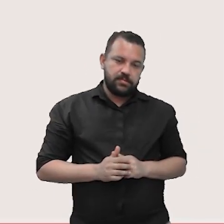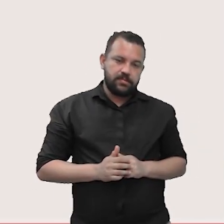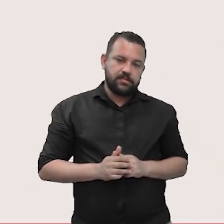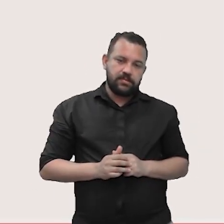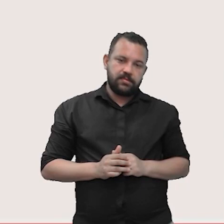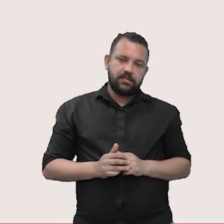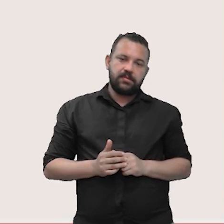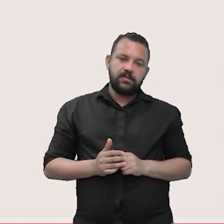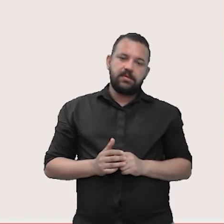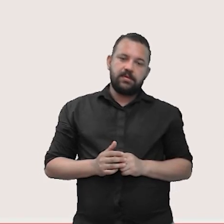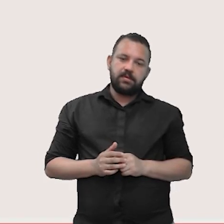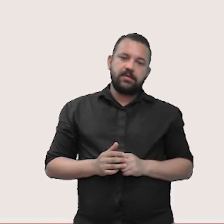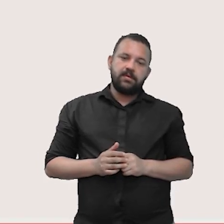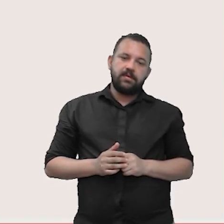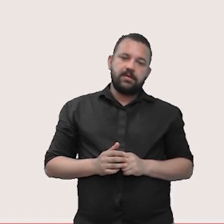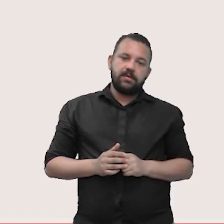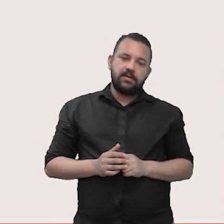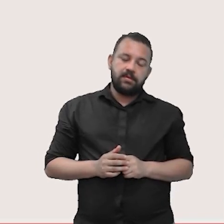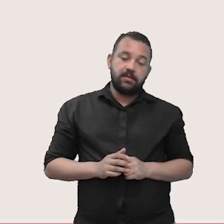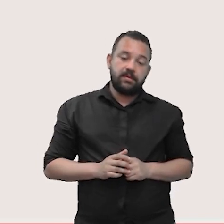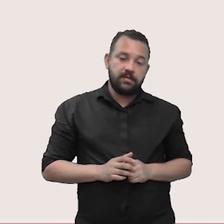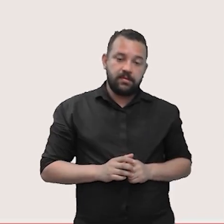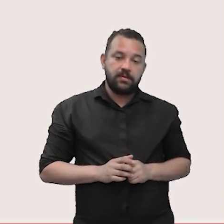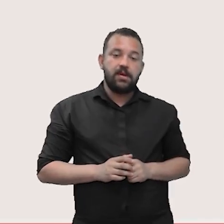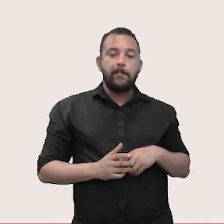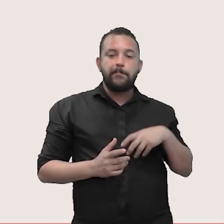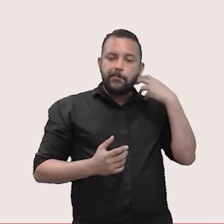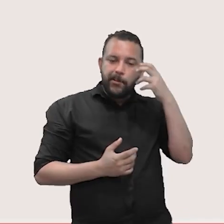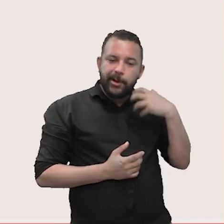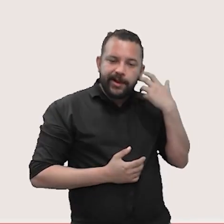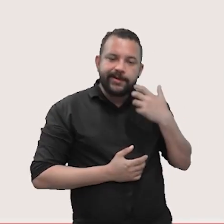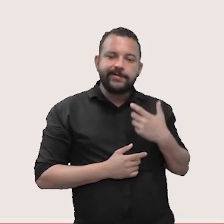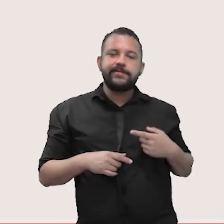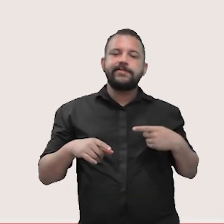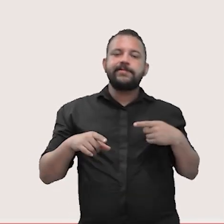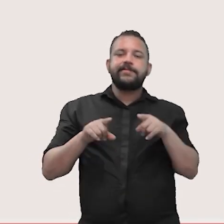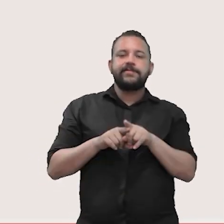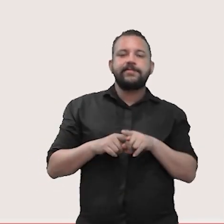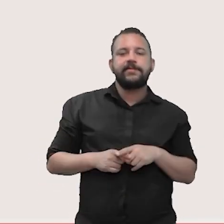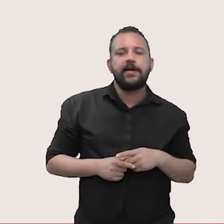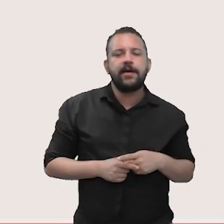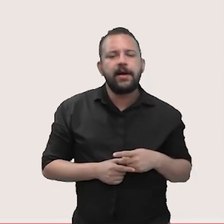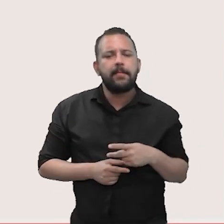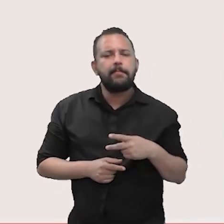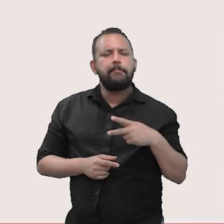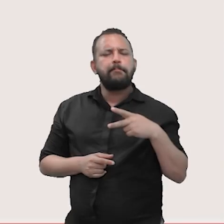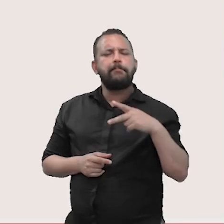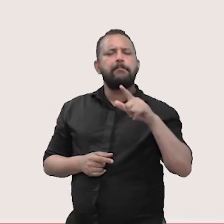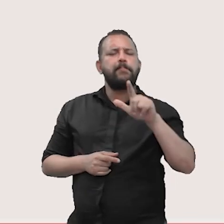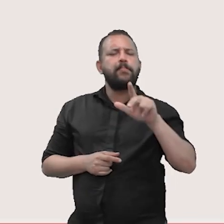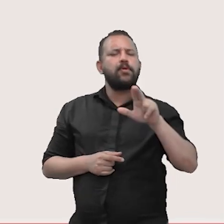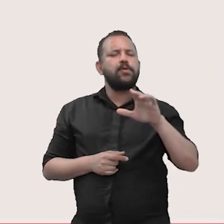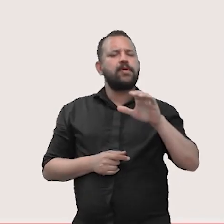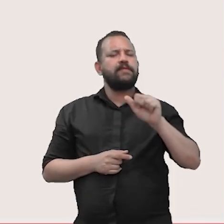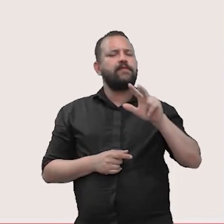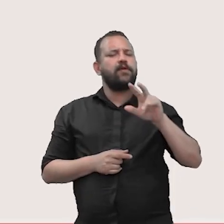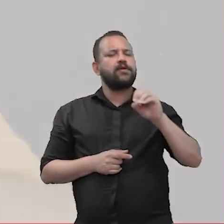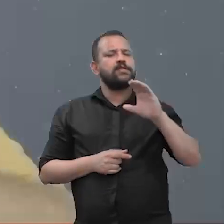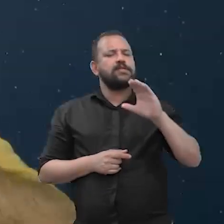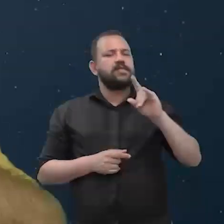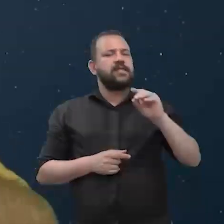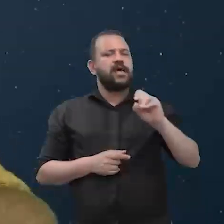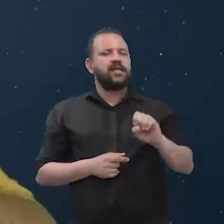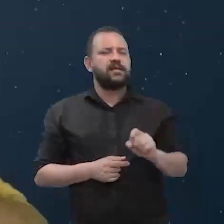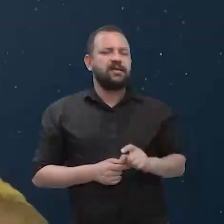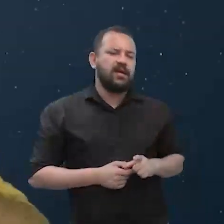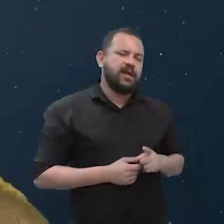objetiva, tá? Jogo de palavras, musicalidade e a chamada plurivocidade, que são as